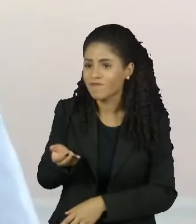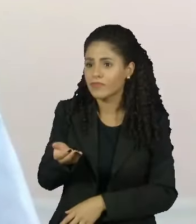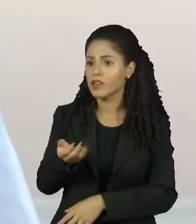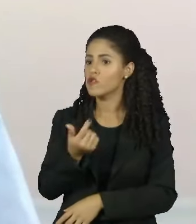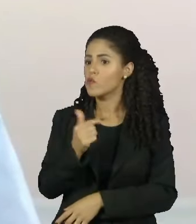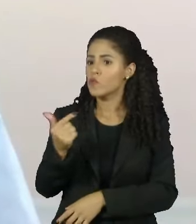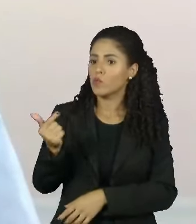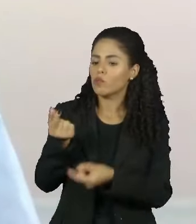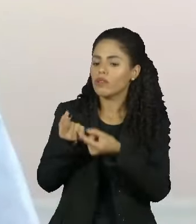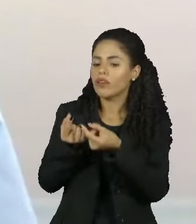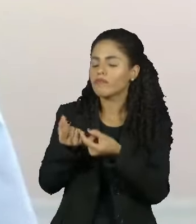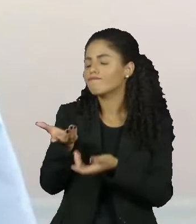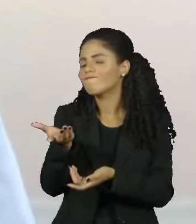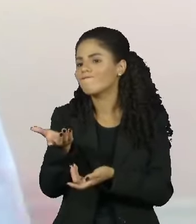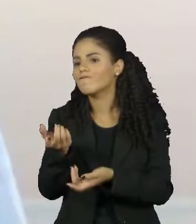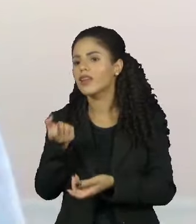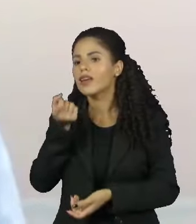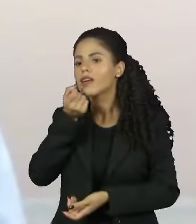substâncias,